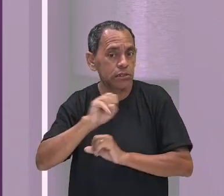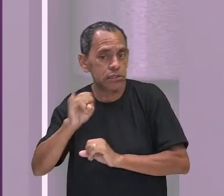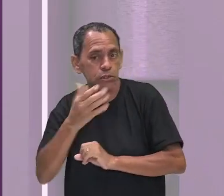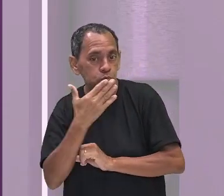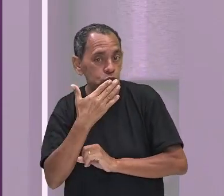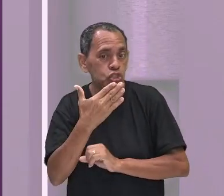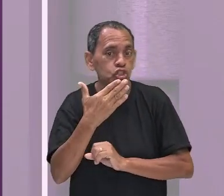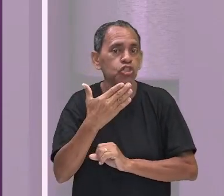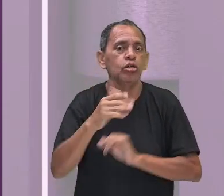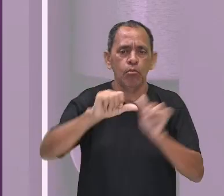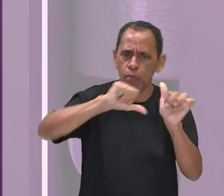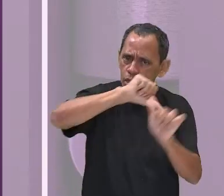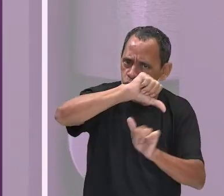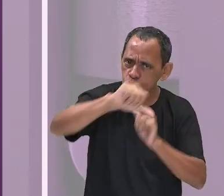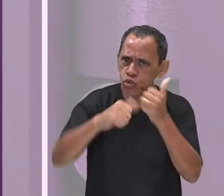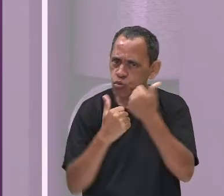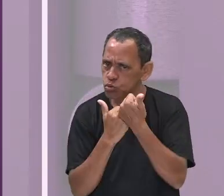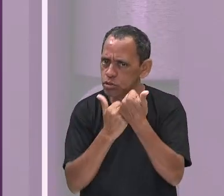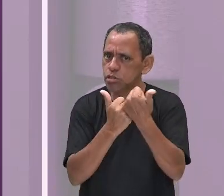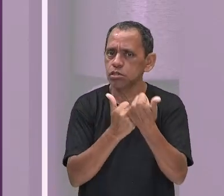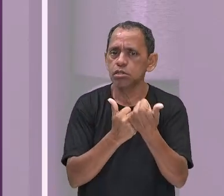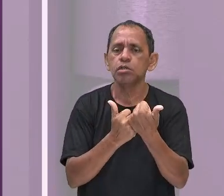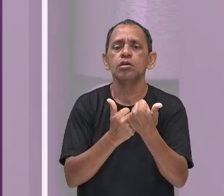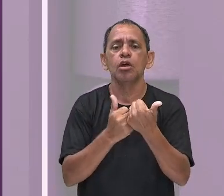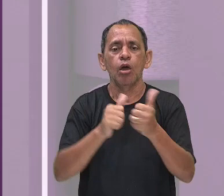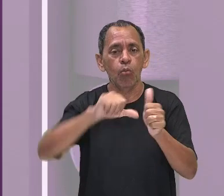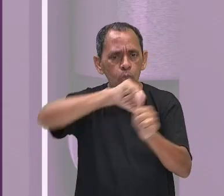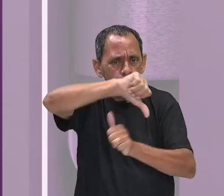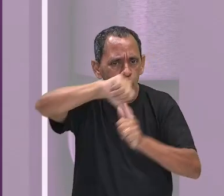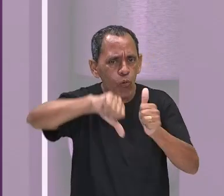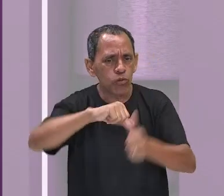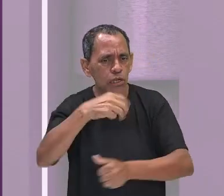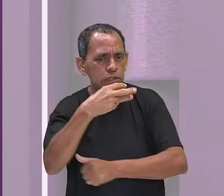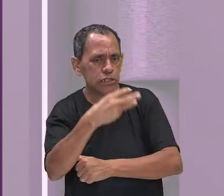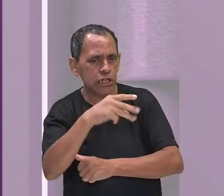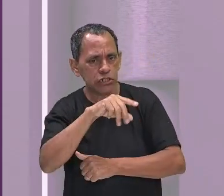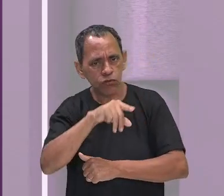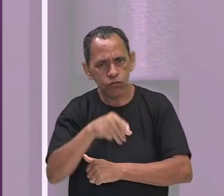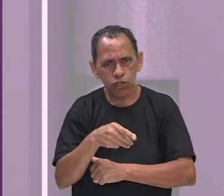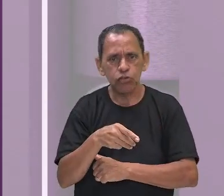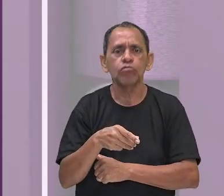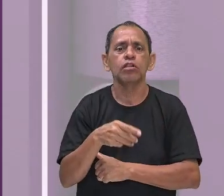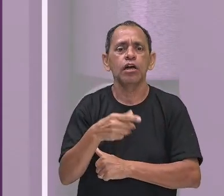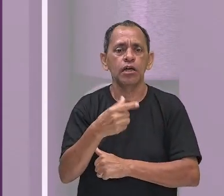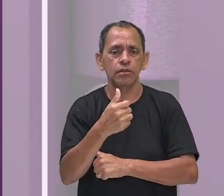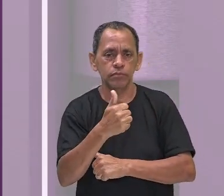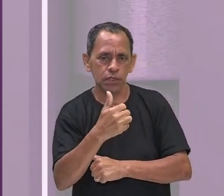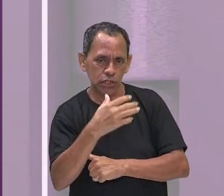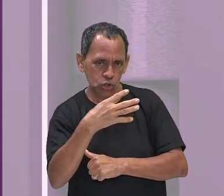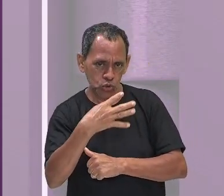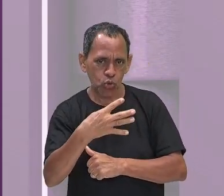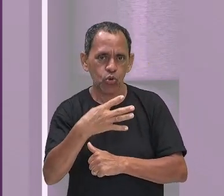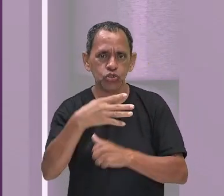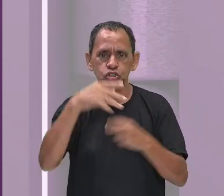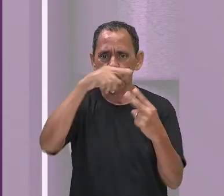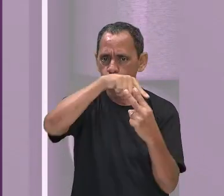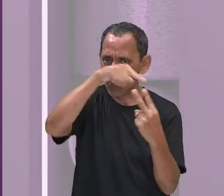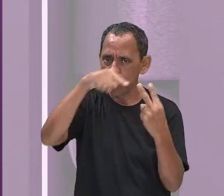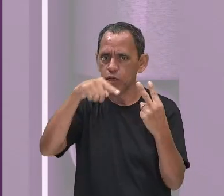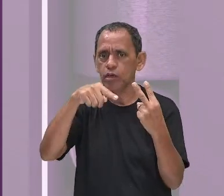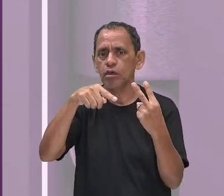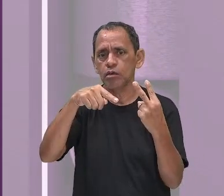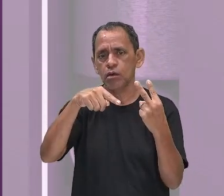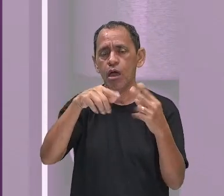substitui o π por 3,14, né? Alguns exercícios, algumas atividades vão sugerir que você substitua o π por 3,